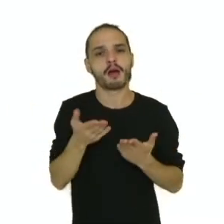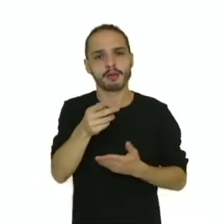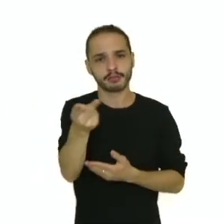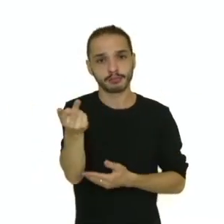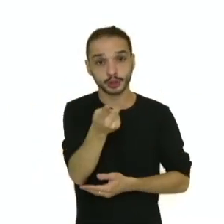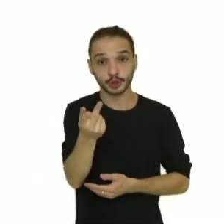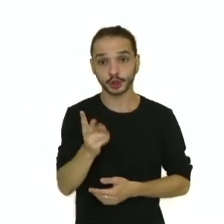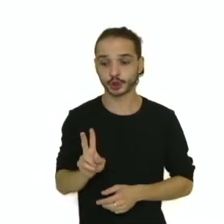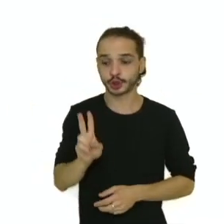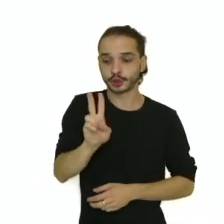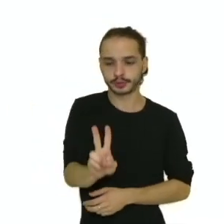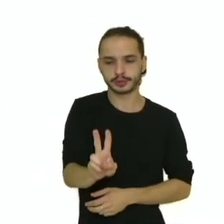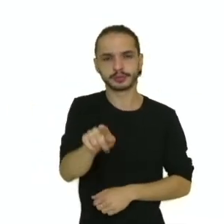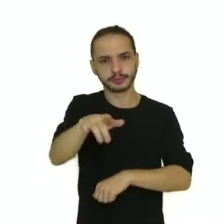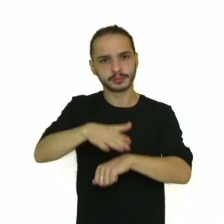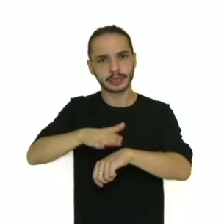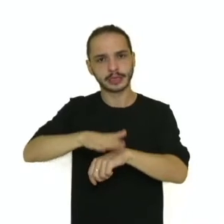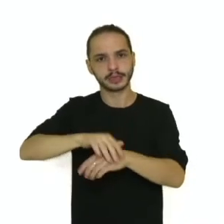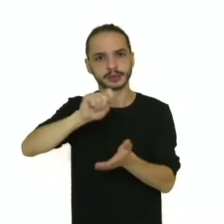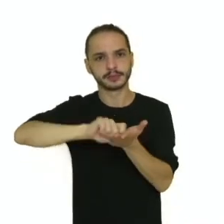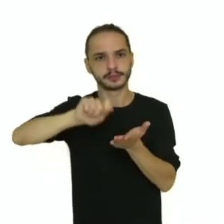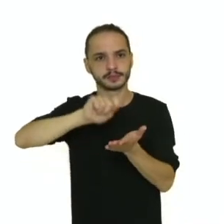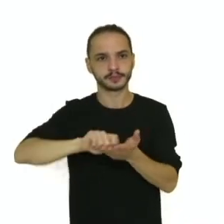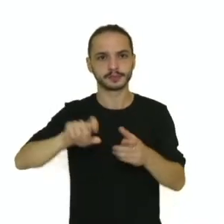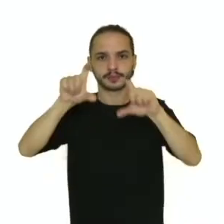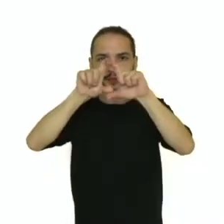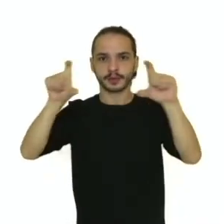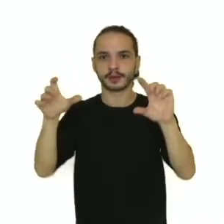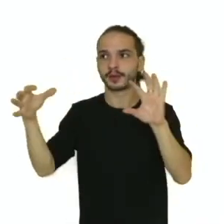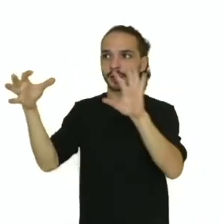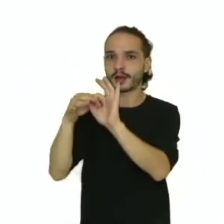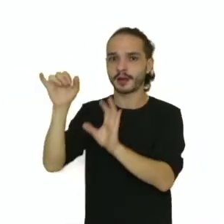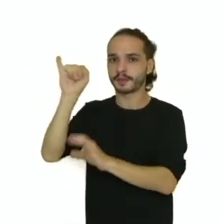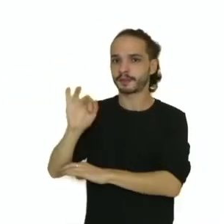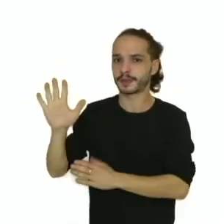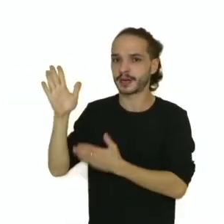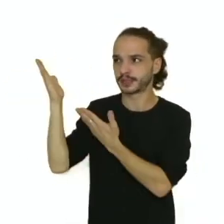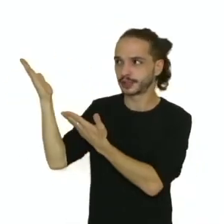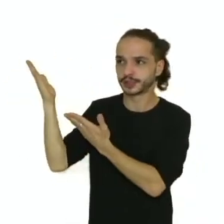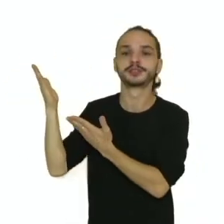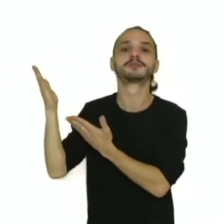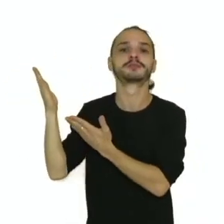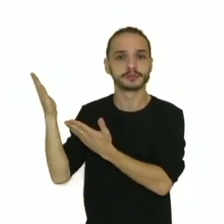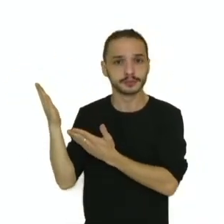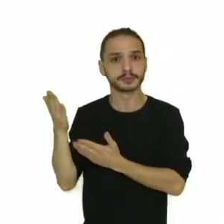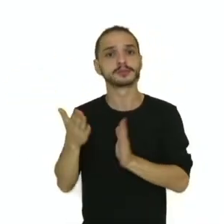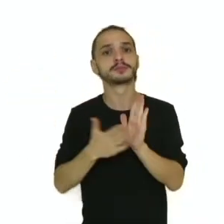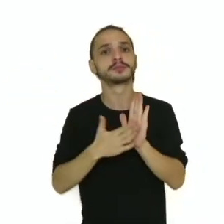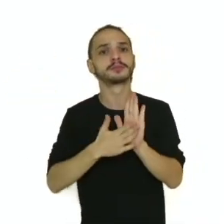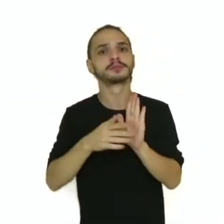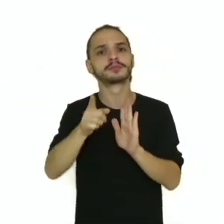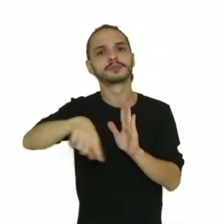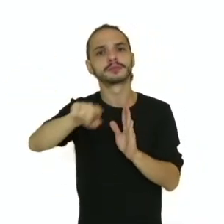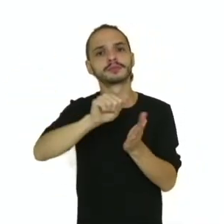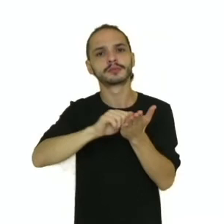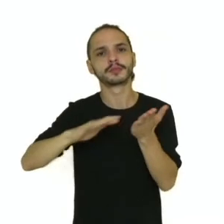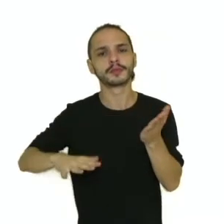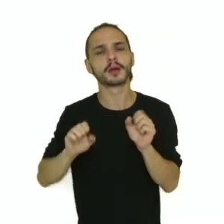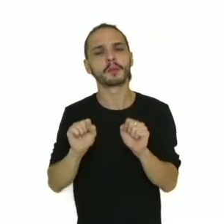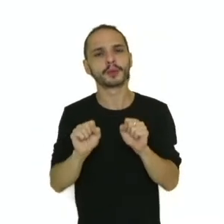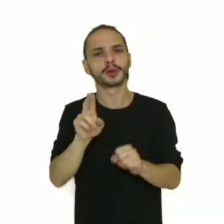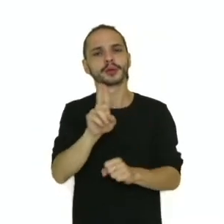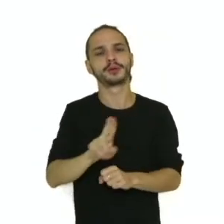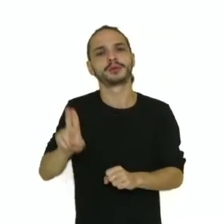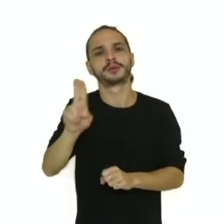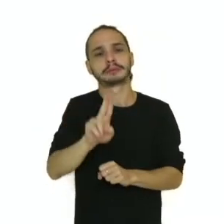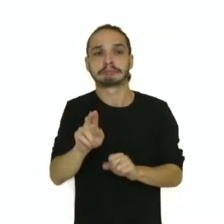um título e uma manchete para o GIF ao lado, e a gente sugere também que para essa atividade vocês possam utilizar aí de